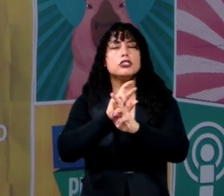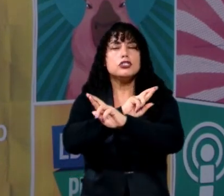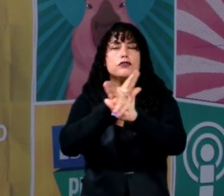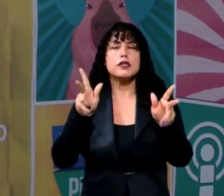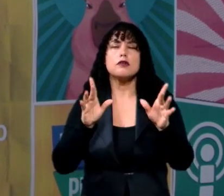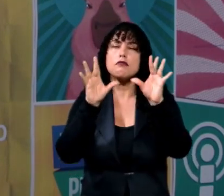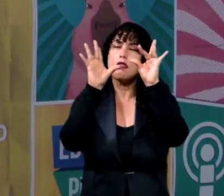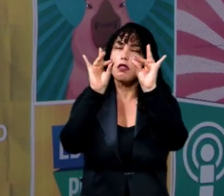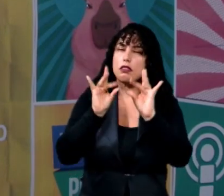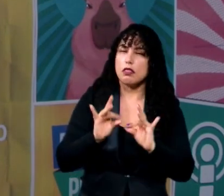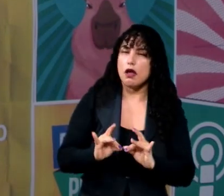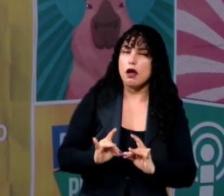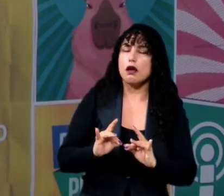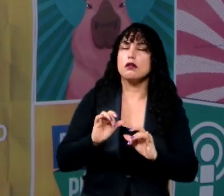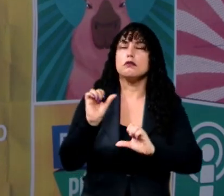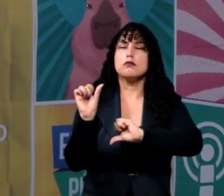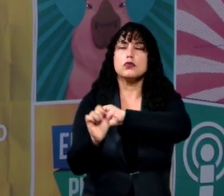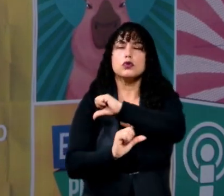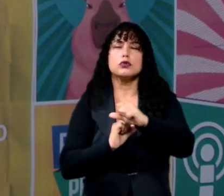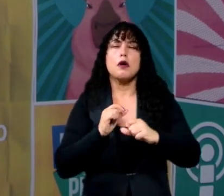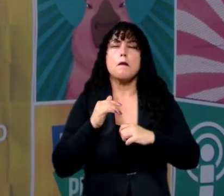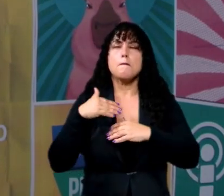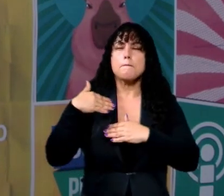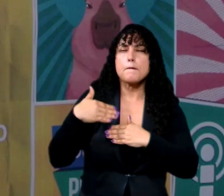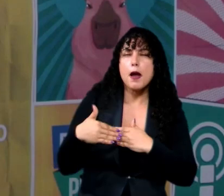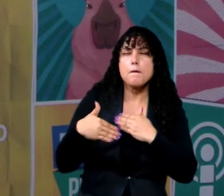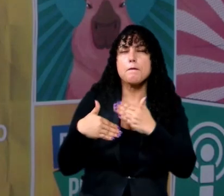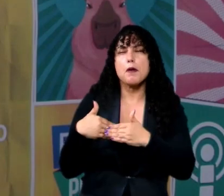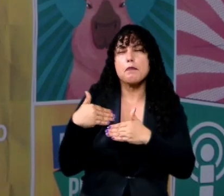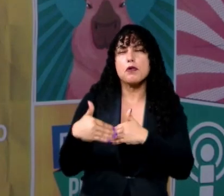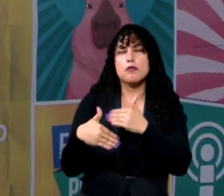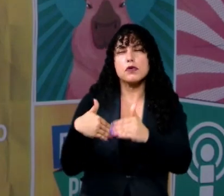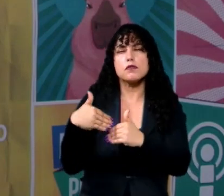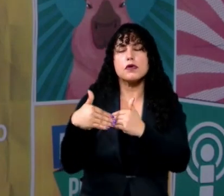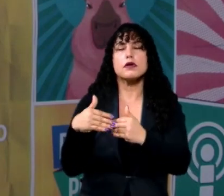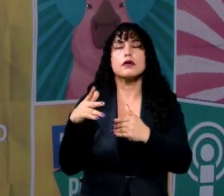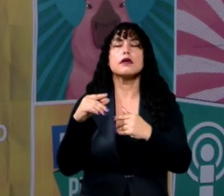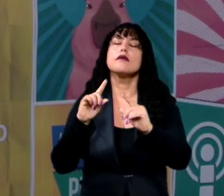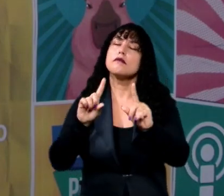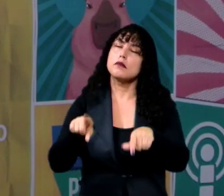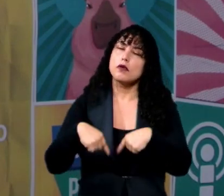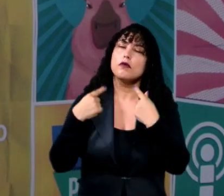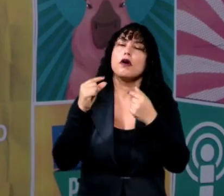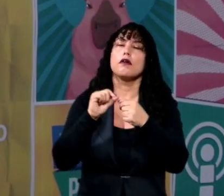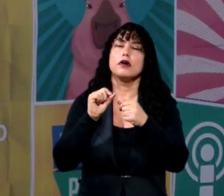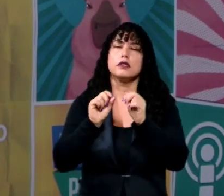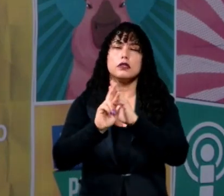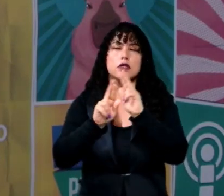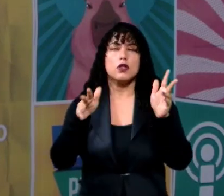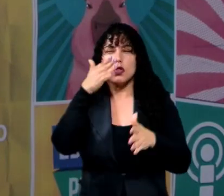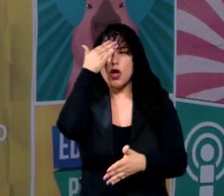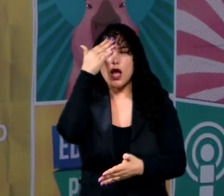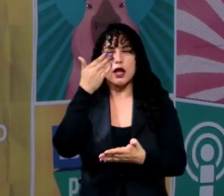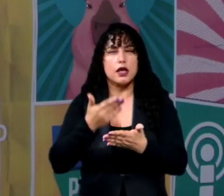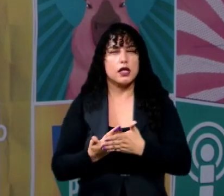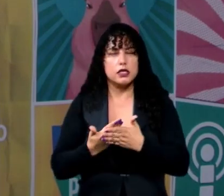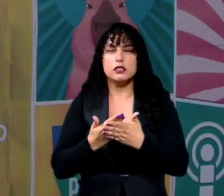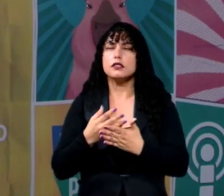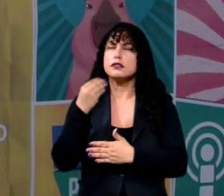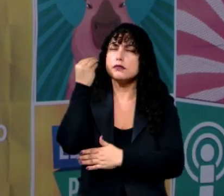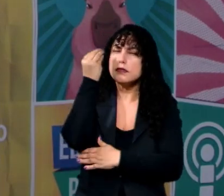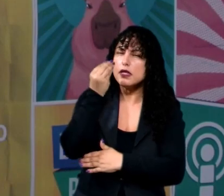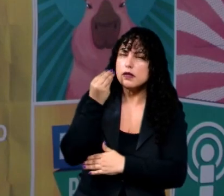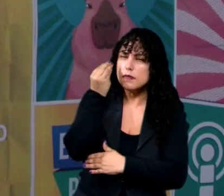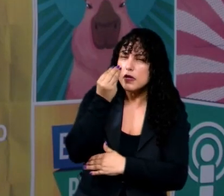Pequenas ações, micropassos que podem fazer uma diferença Não acredite em mim,